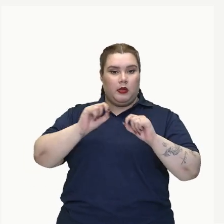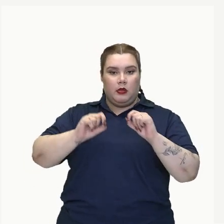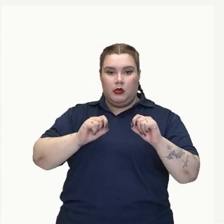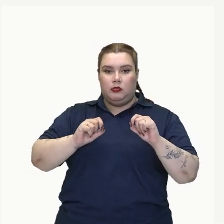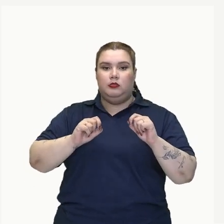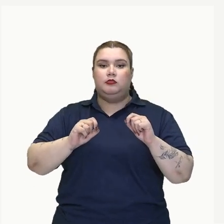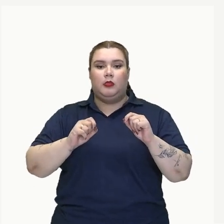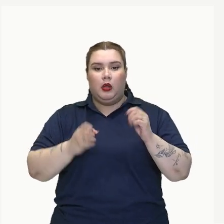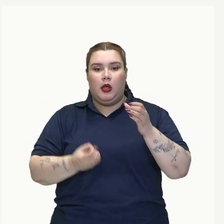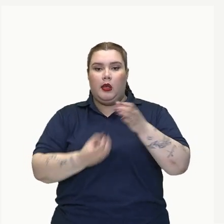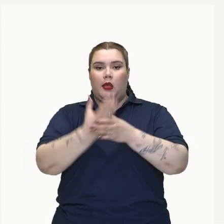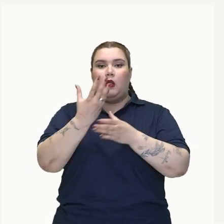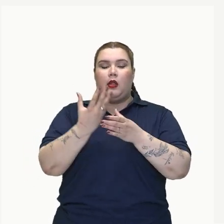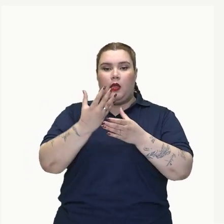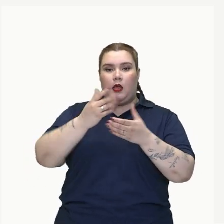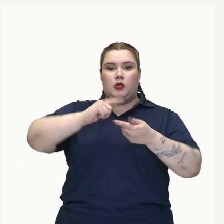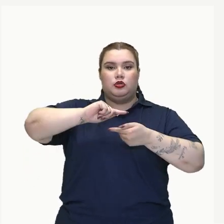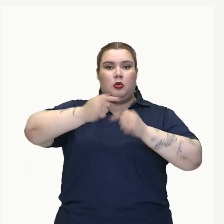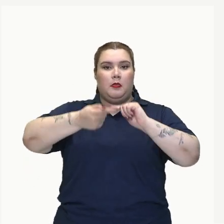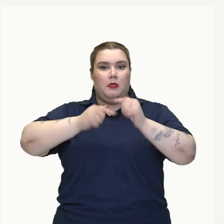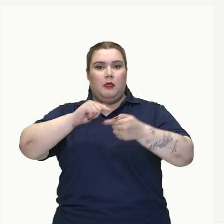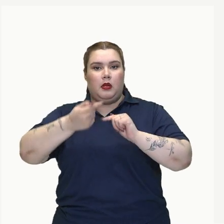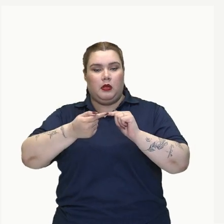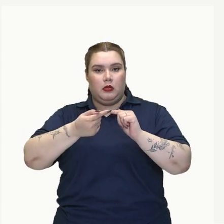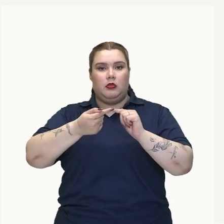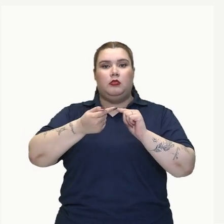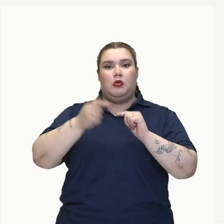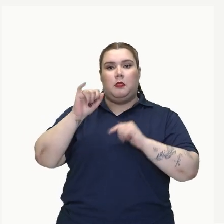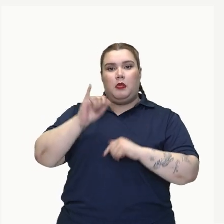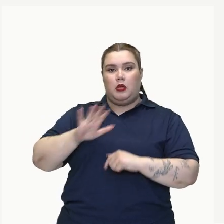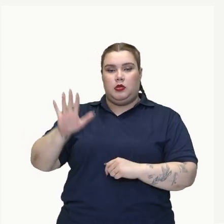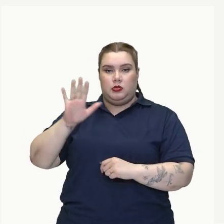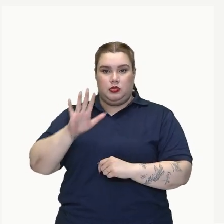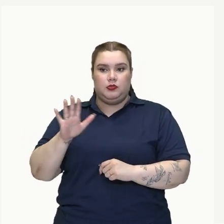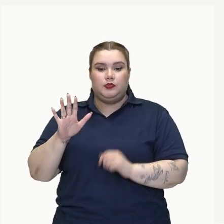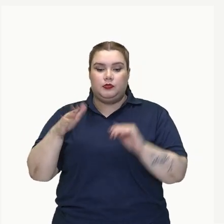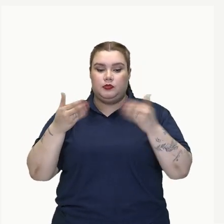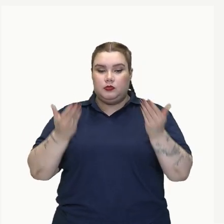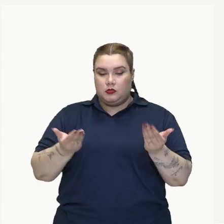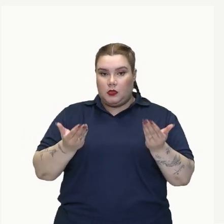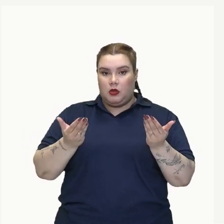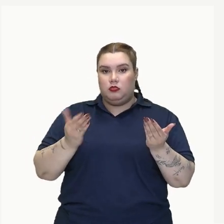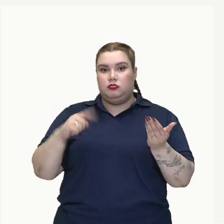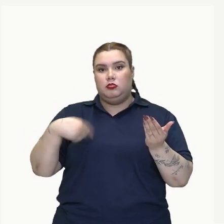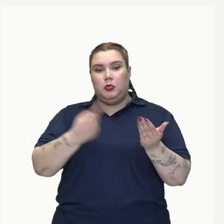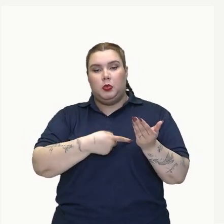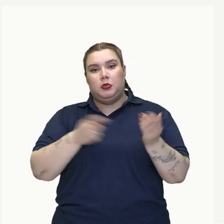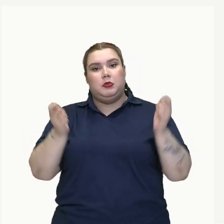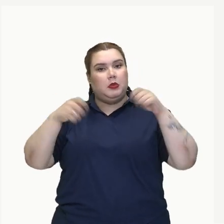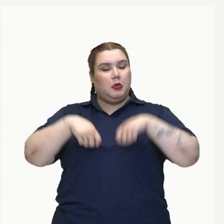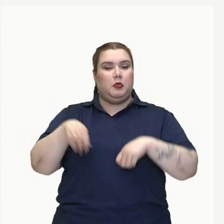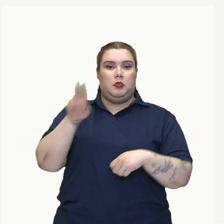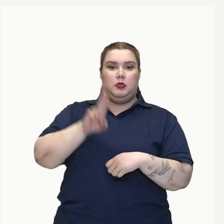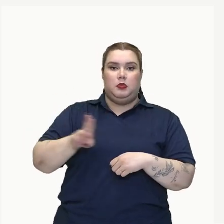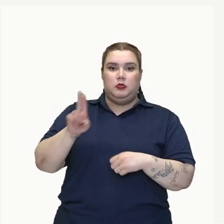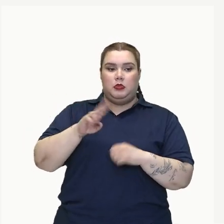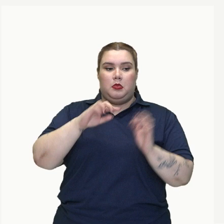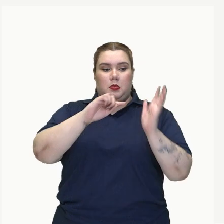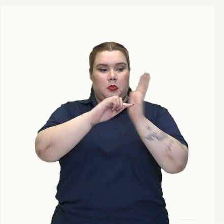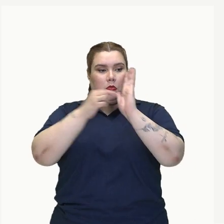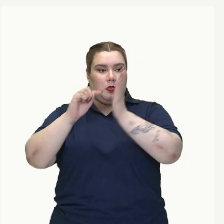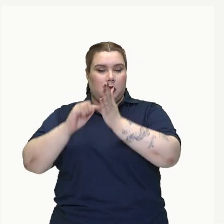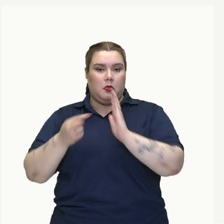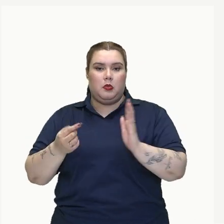nossas figuras geométricas, tá bom? Então, a gente pode utilizar esses pontos para fazer